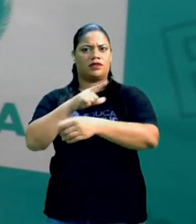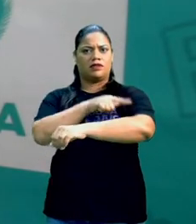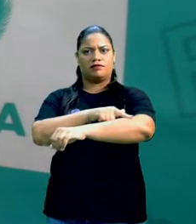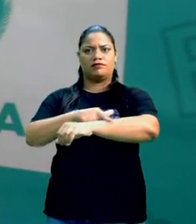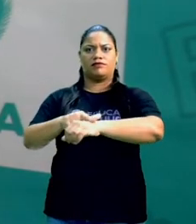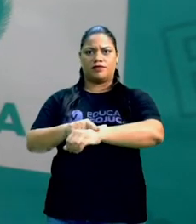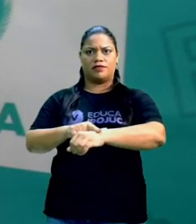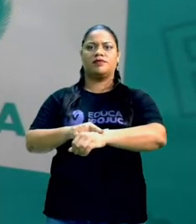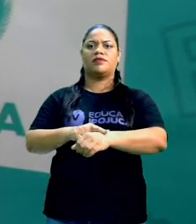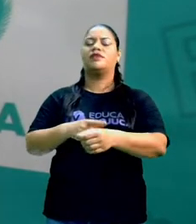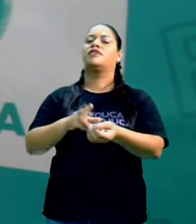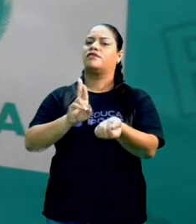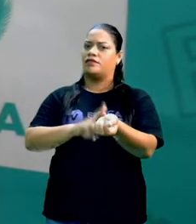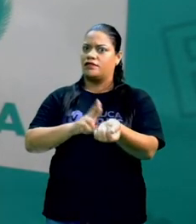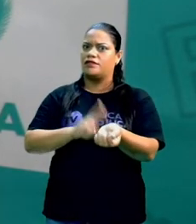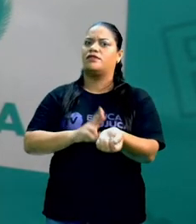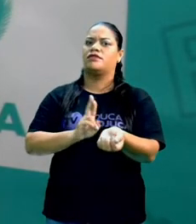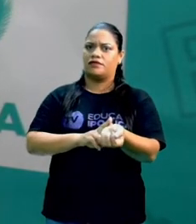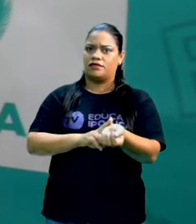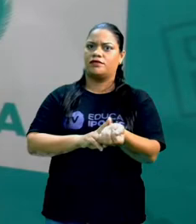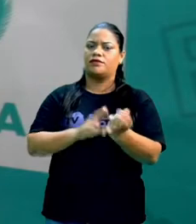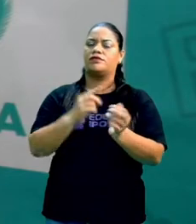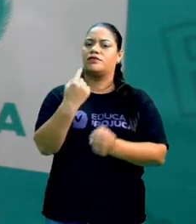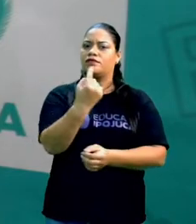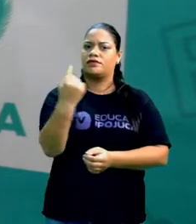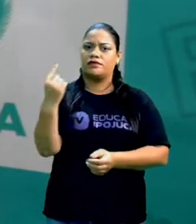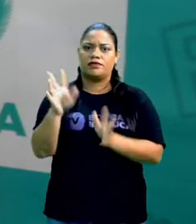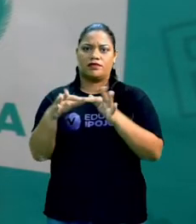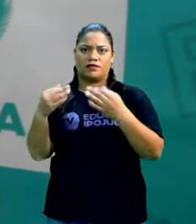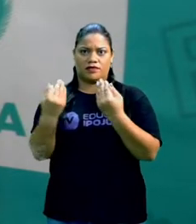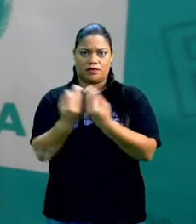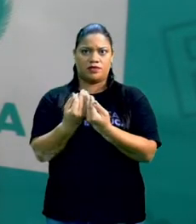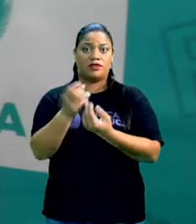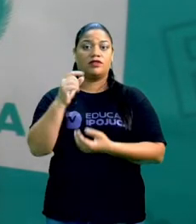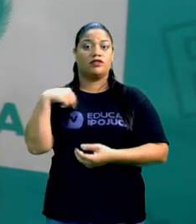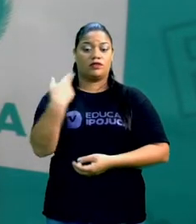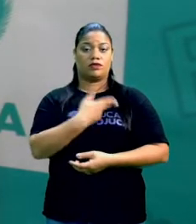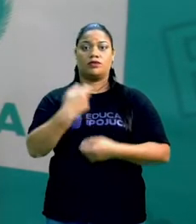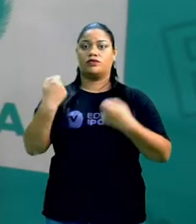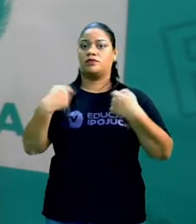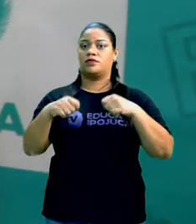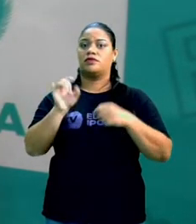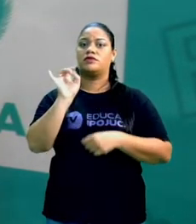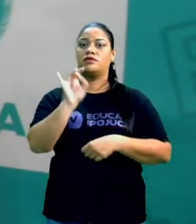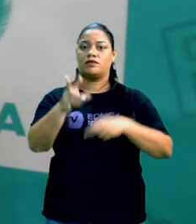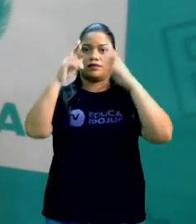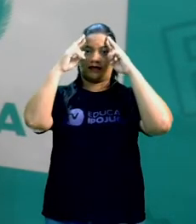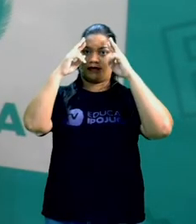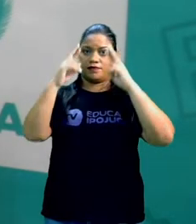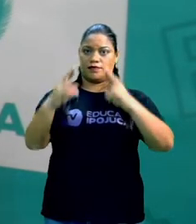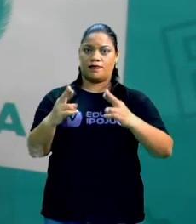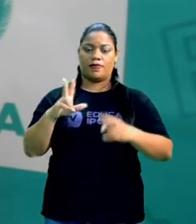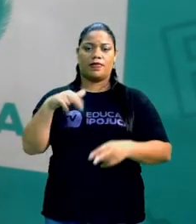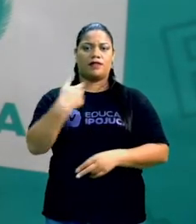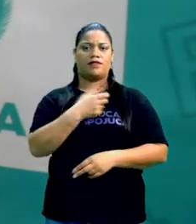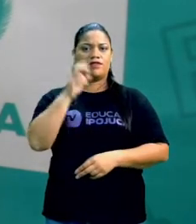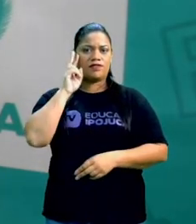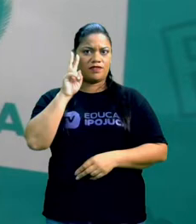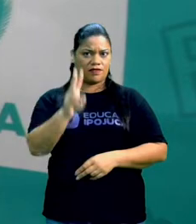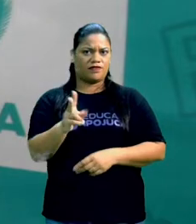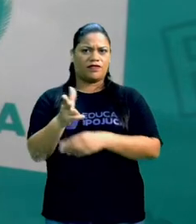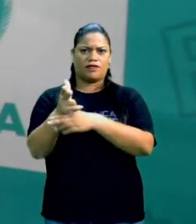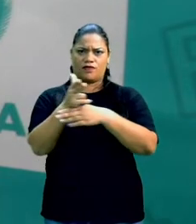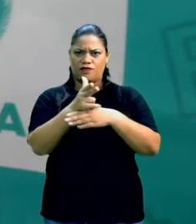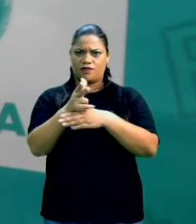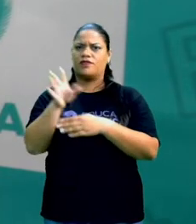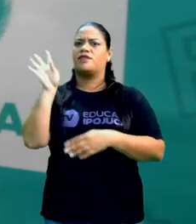seu ritmo, cada família tem sua rotina. E a gente precisa respeitar. A gente vai ver um vídeo